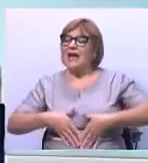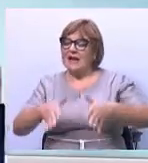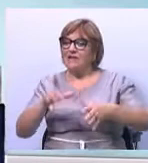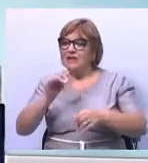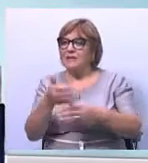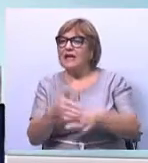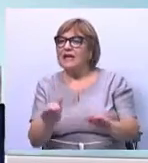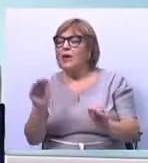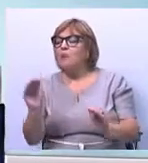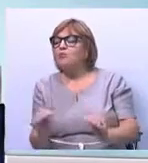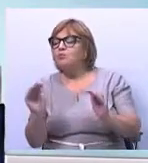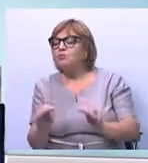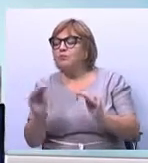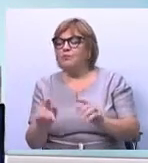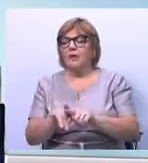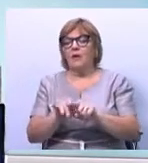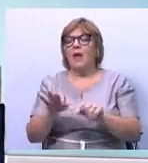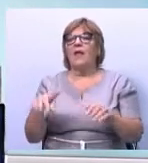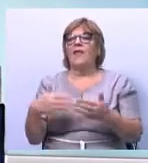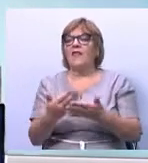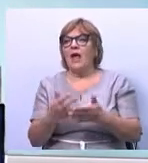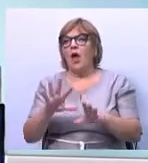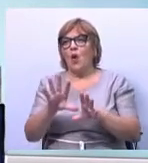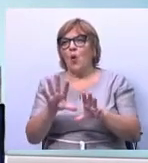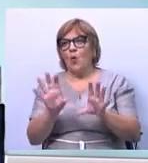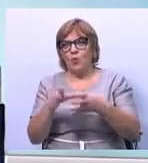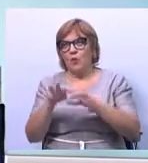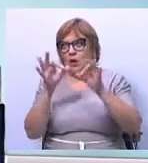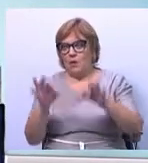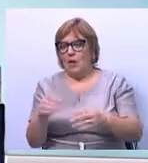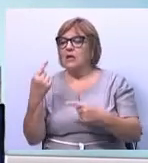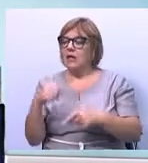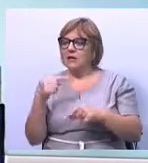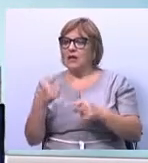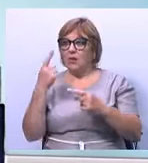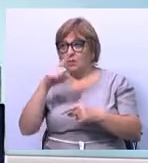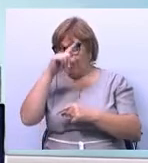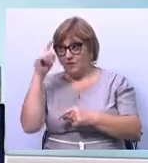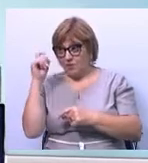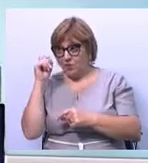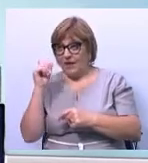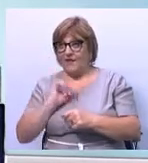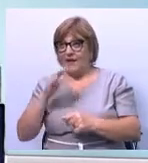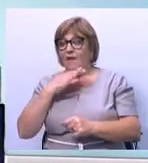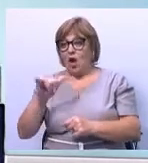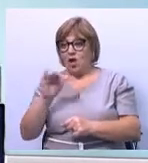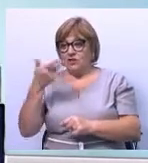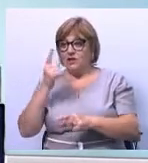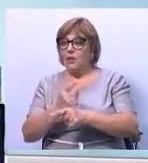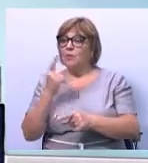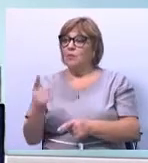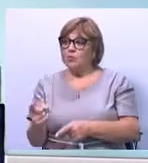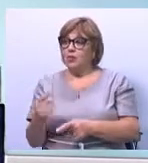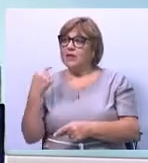e crianças pequenas nós inserimos por norma no mesmo grupo. Existe de facto uma dificuldade de utilização dos óleos essenciais no sentido em